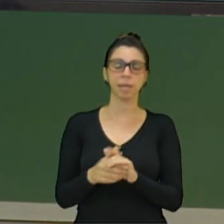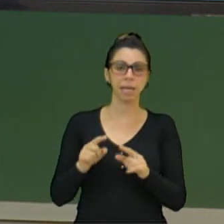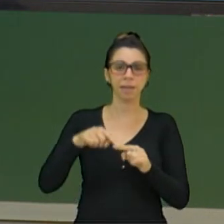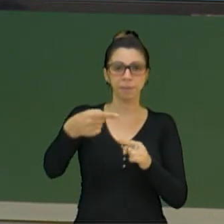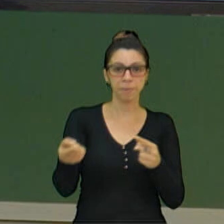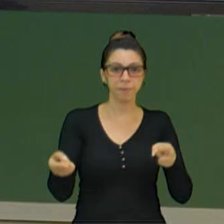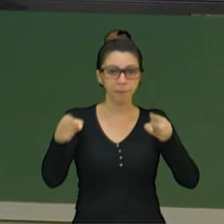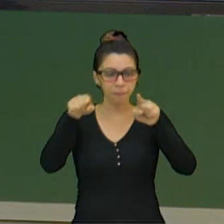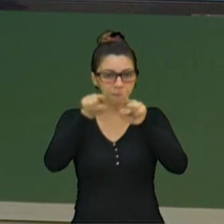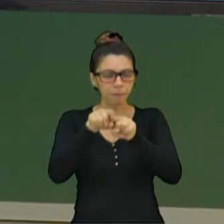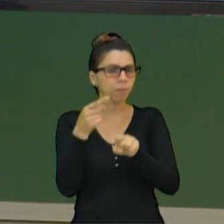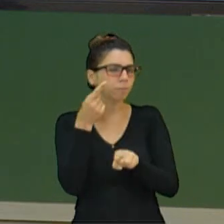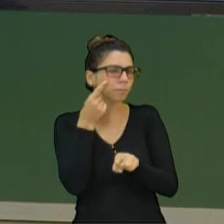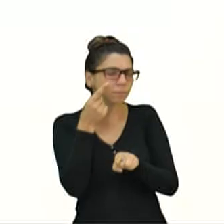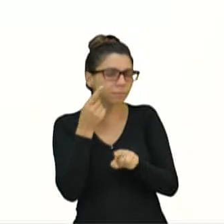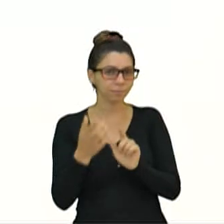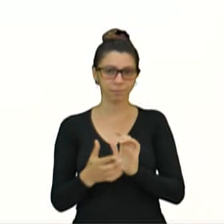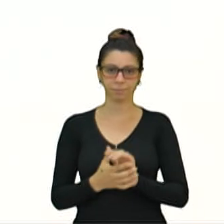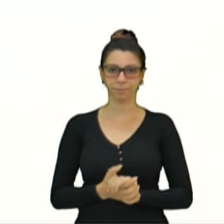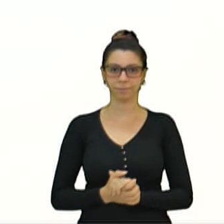daqui a pouquinho para ver como ficou.